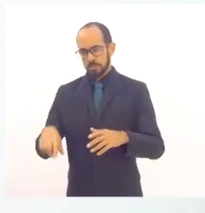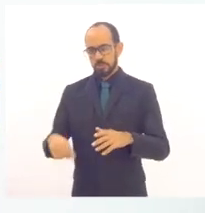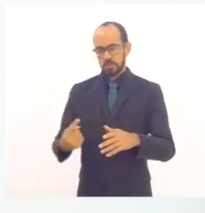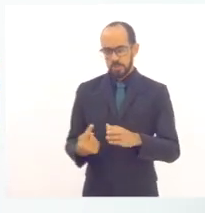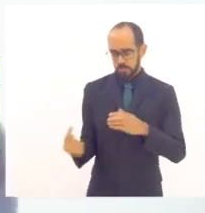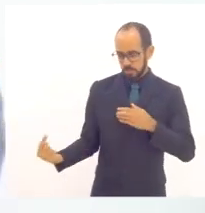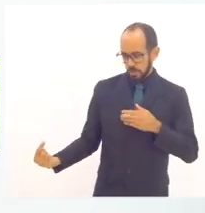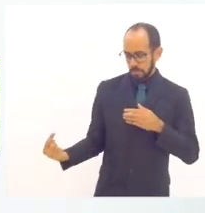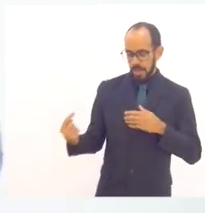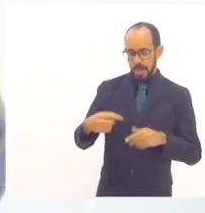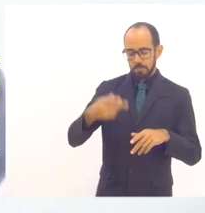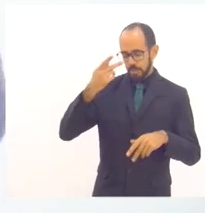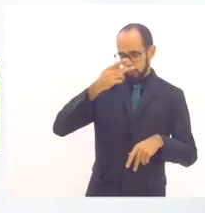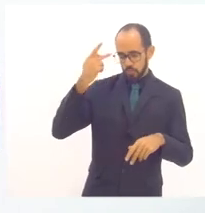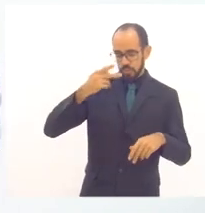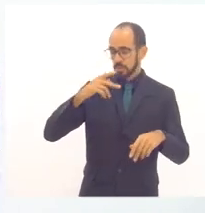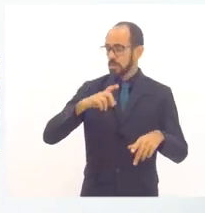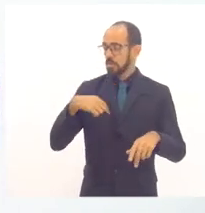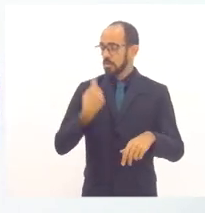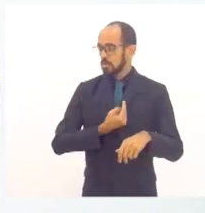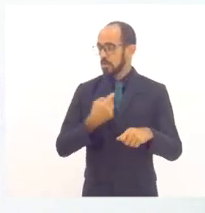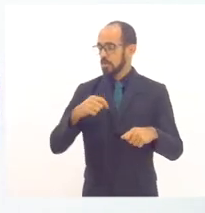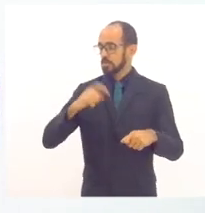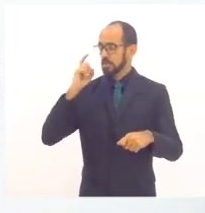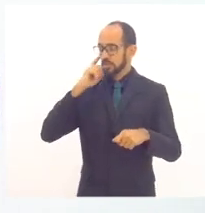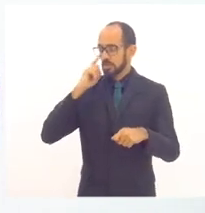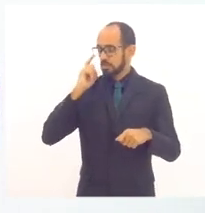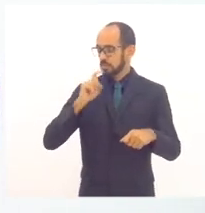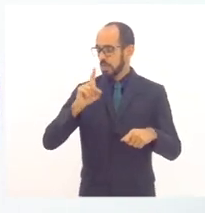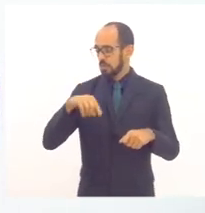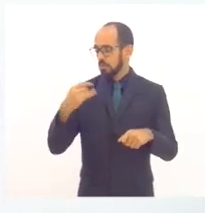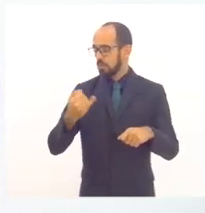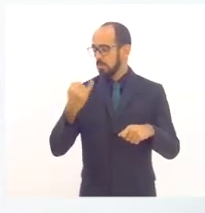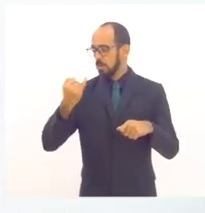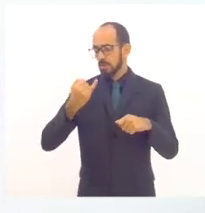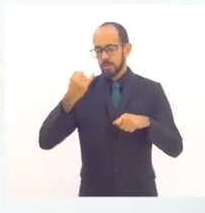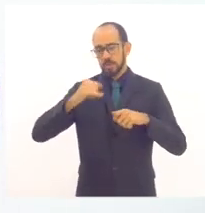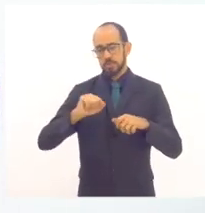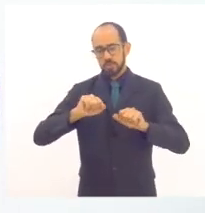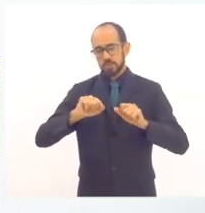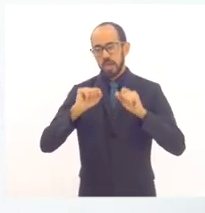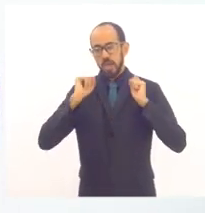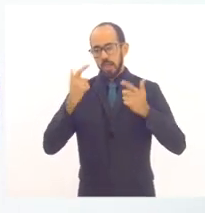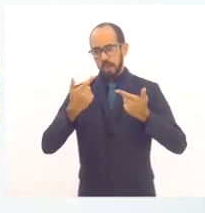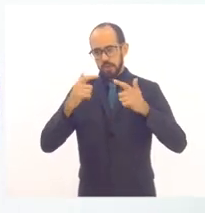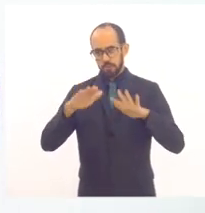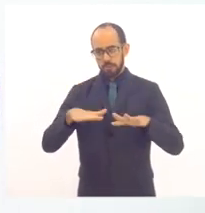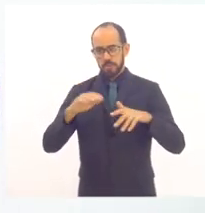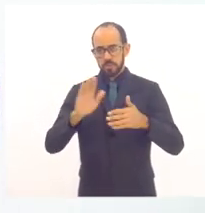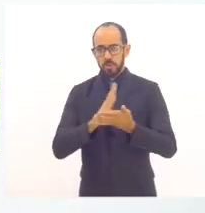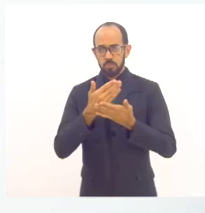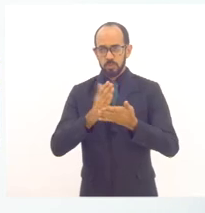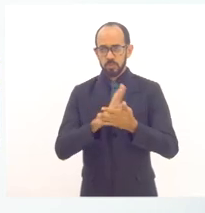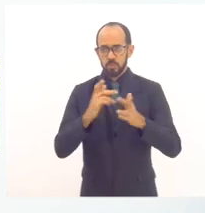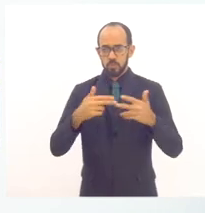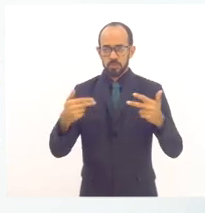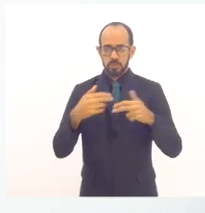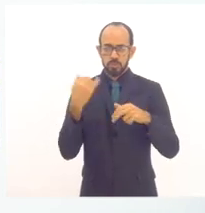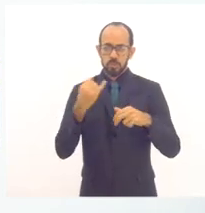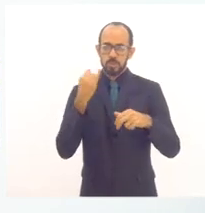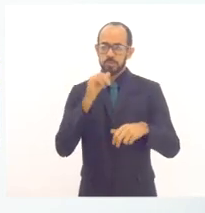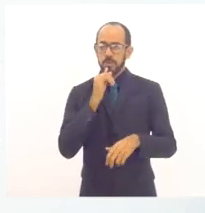gente achou coerente para trazer para um debate na Assembleia Legislativa do Estado do Rio de Janeiro, dentre as quais algumas questões que a gente acha relevante, por